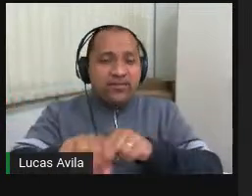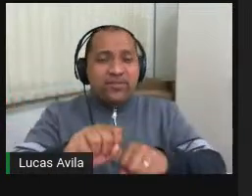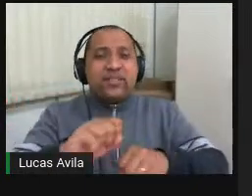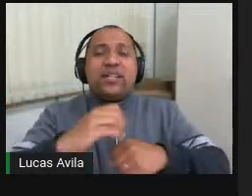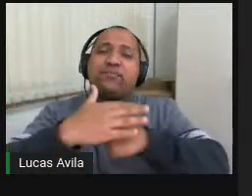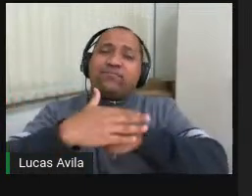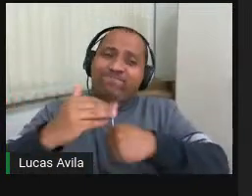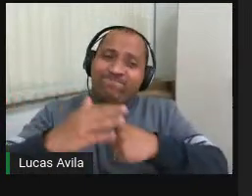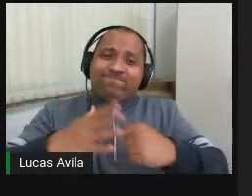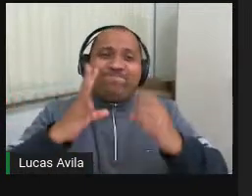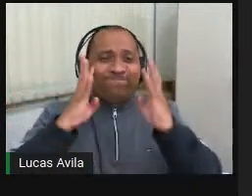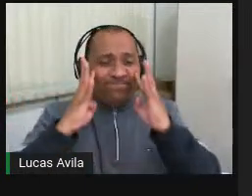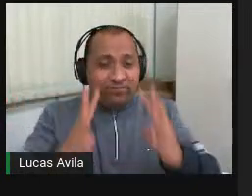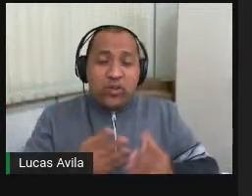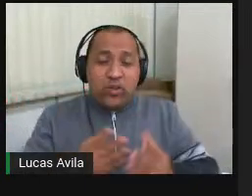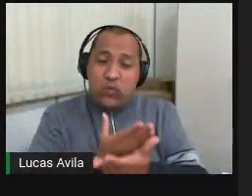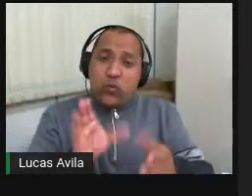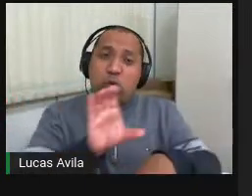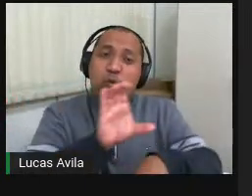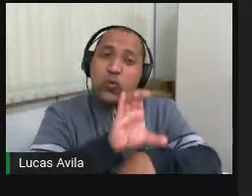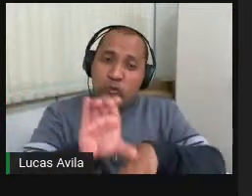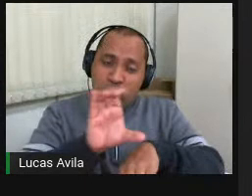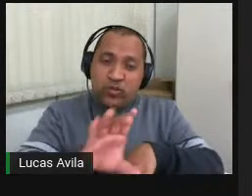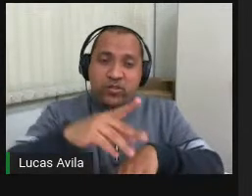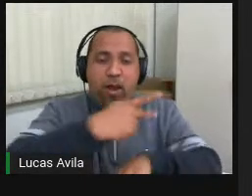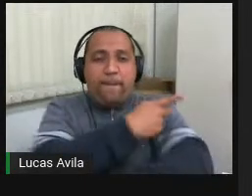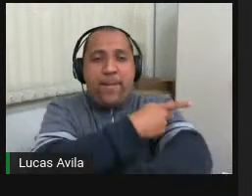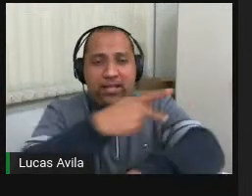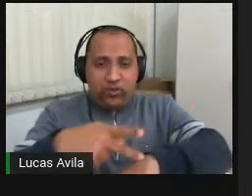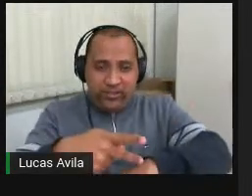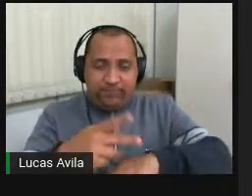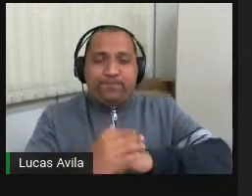especial às formandas do curso de Pedagogia.